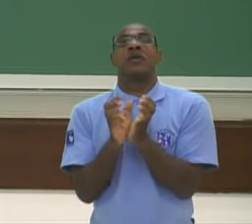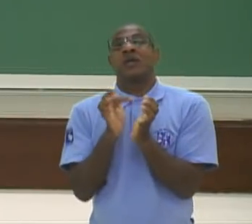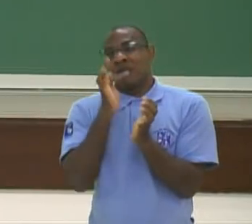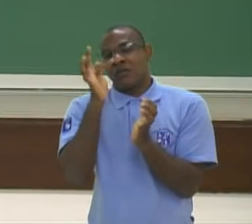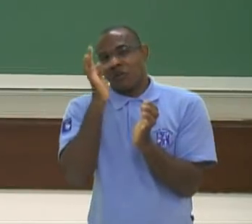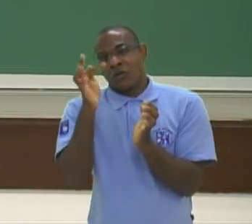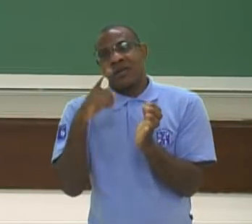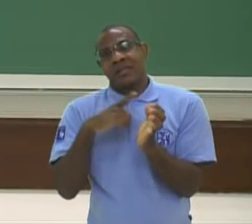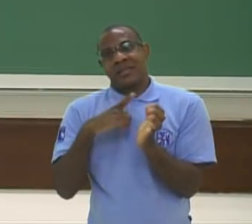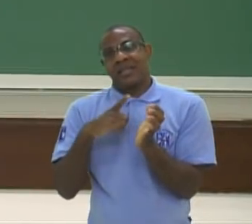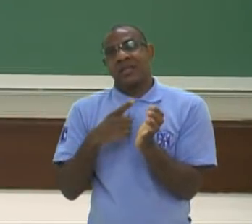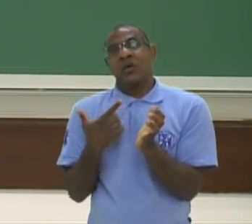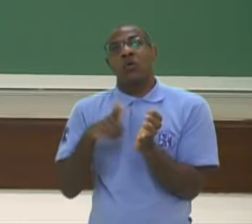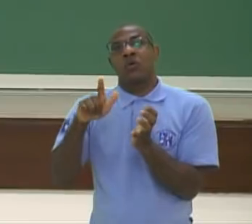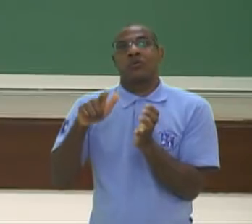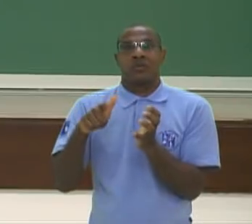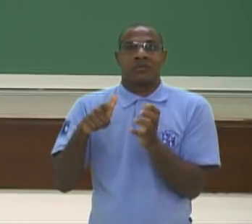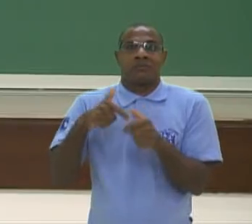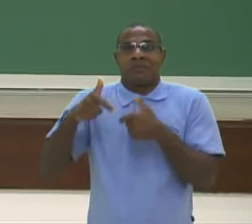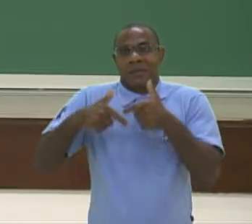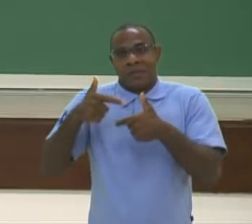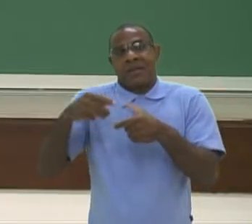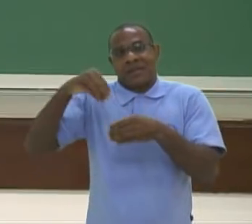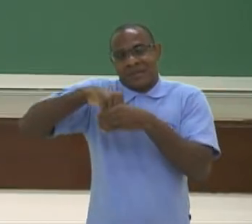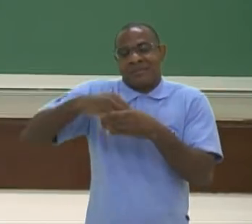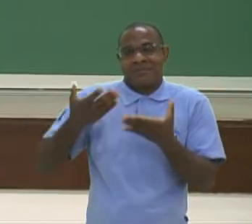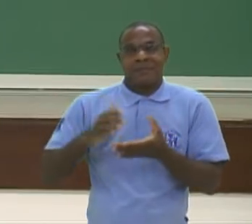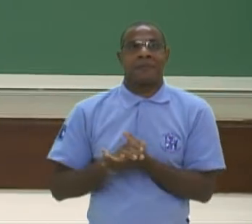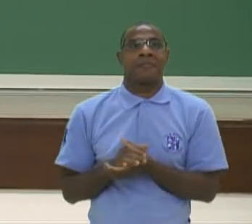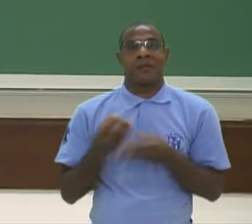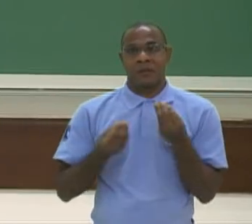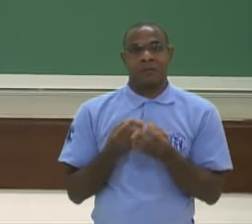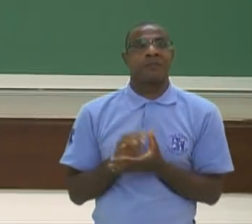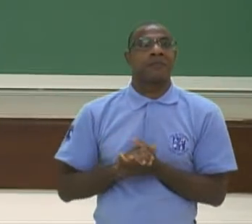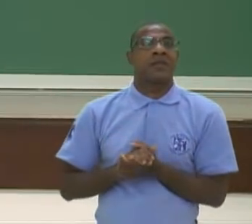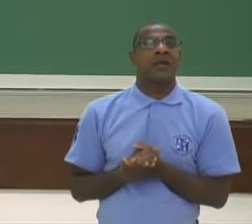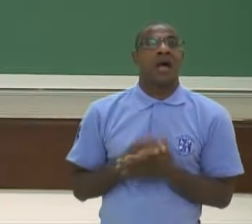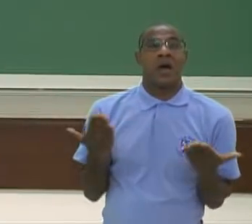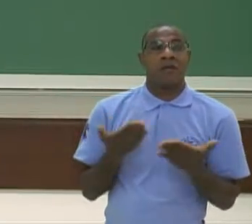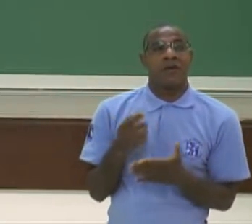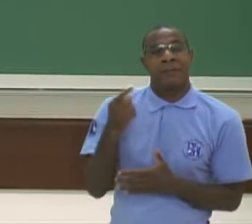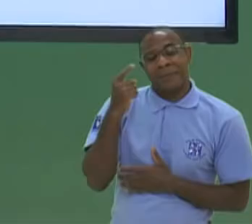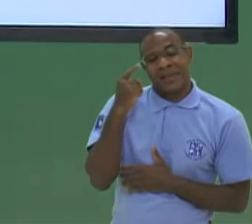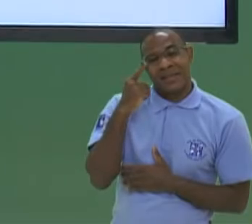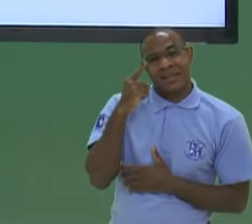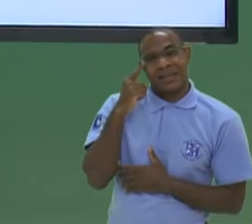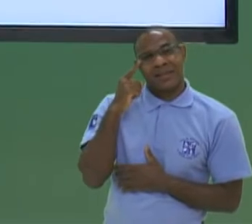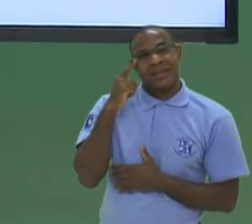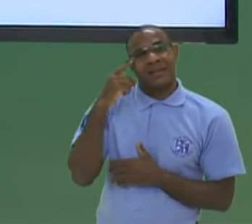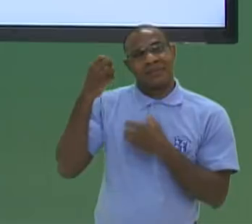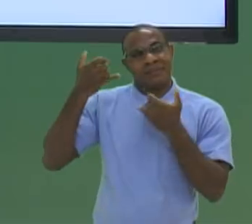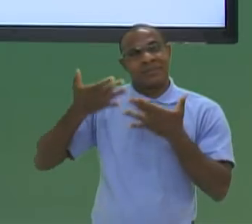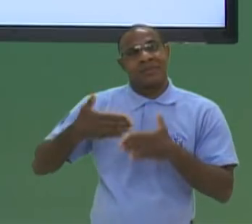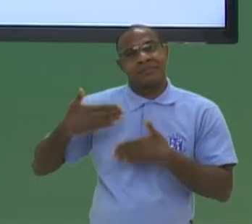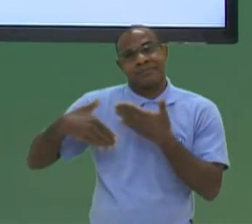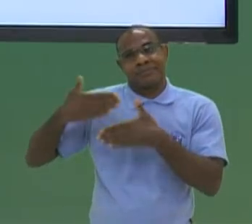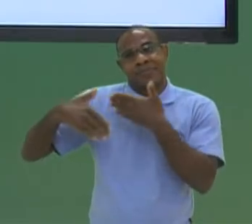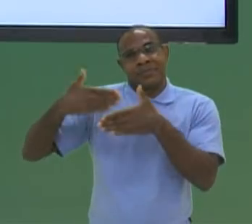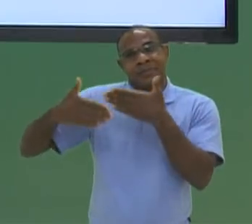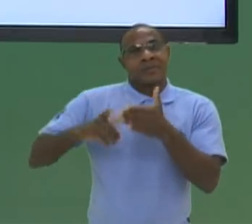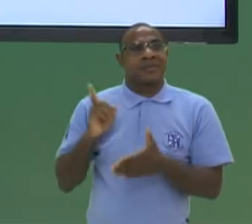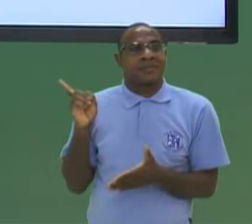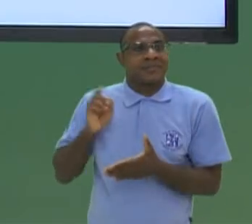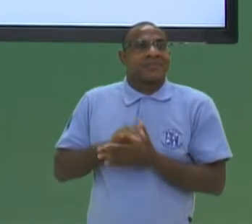verdade tem outras funções também. Agora a gente vai repensar e vai relembrar mais um pouquinho esse processo da reprodução